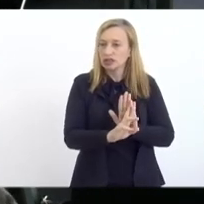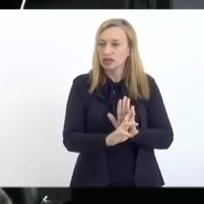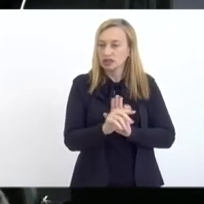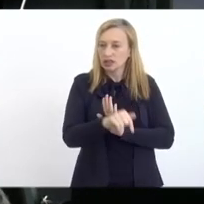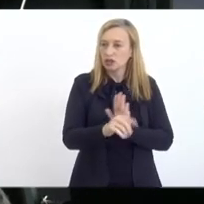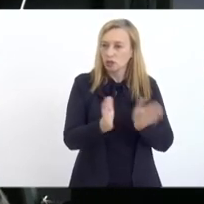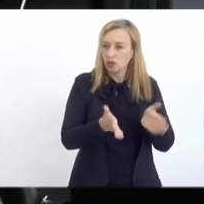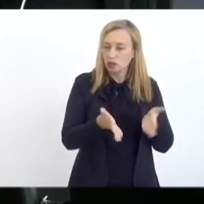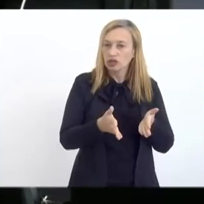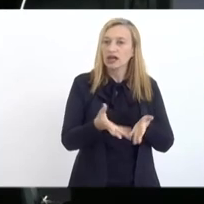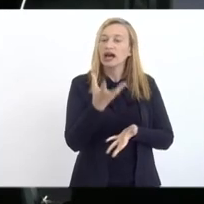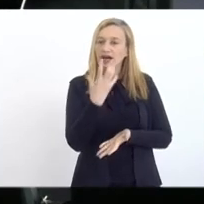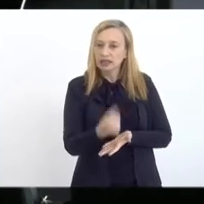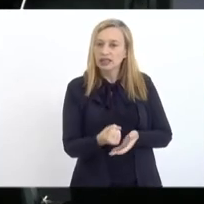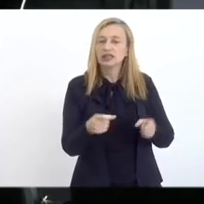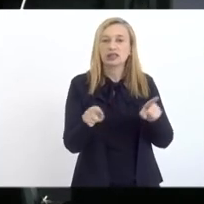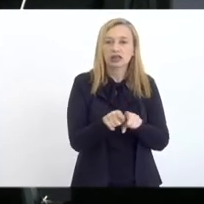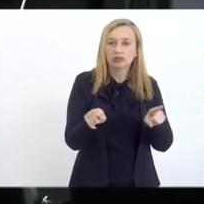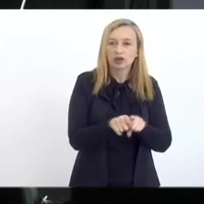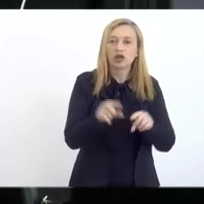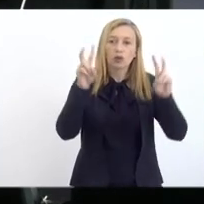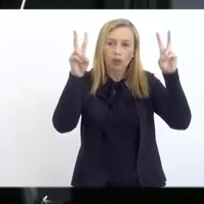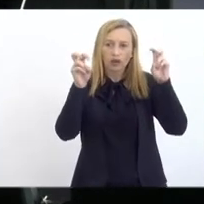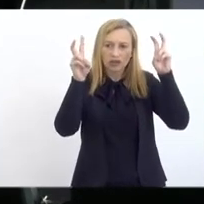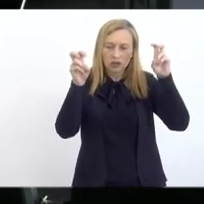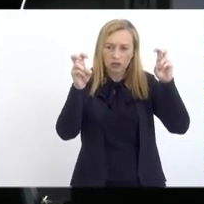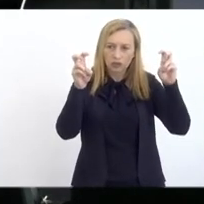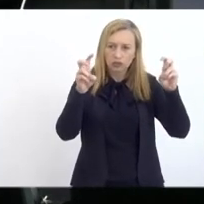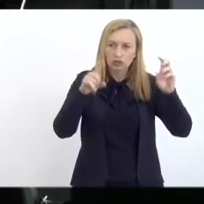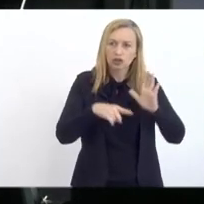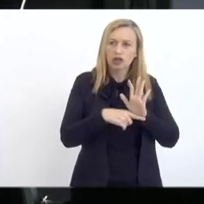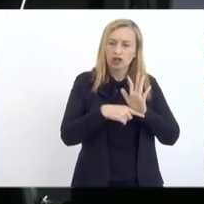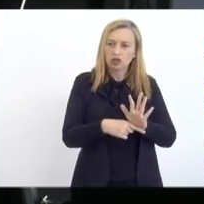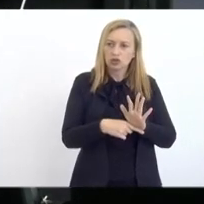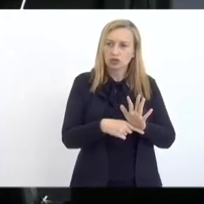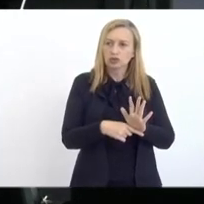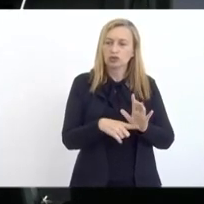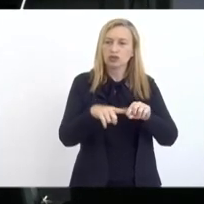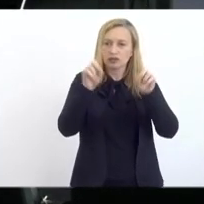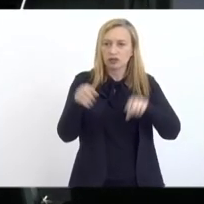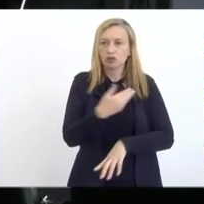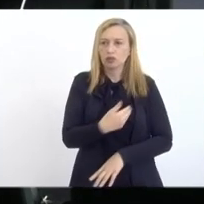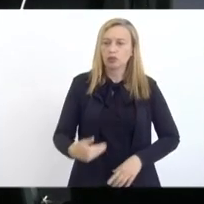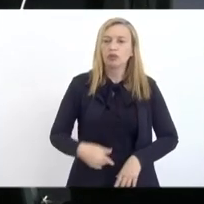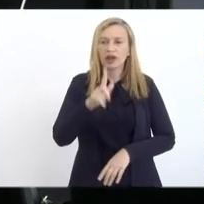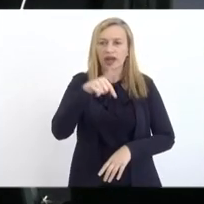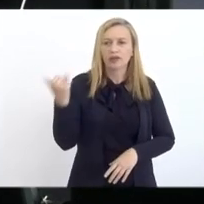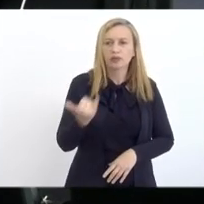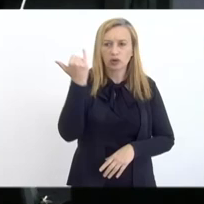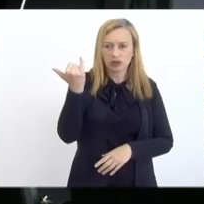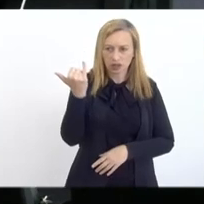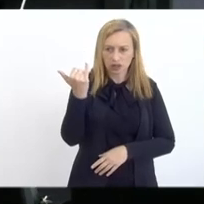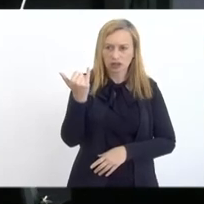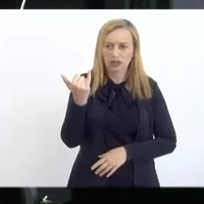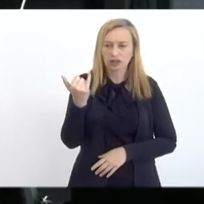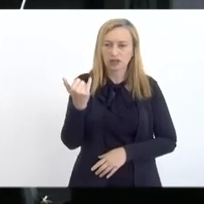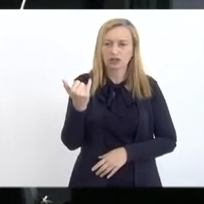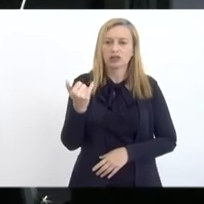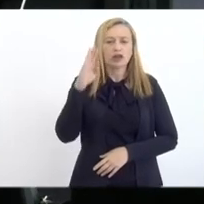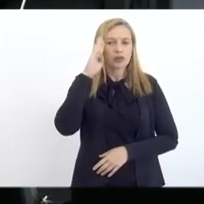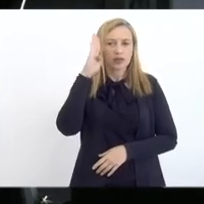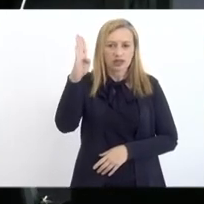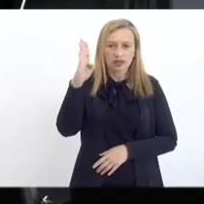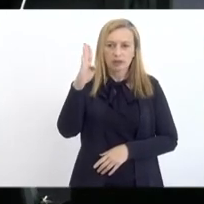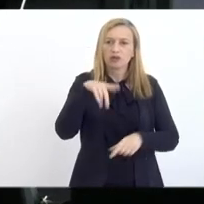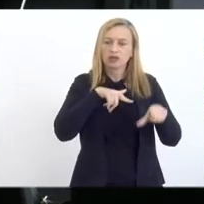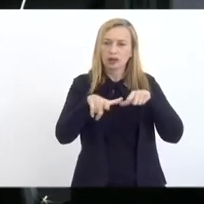é totalmente favorável também à questão da reestruturação da carreira, que é muito importante para a CEPLAG, são as principais carreiras